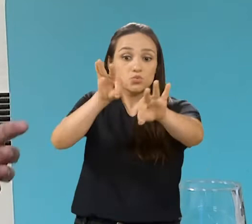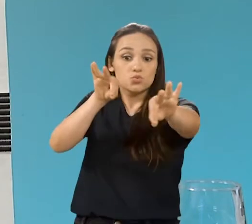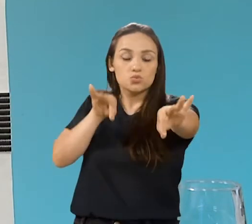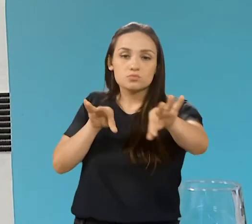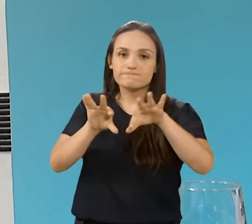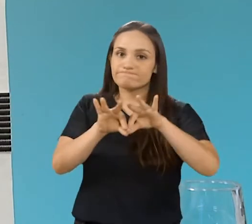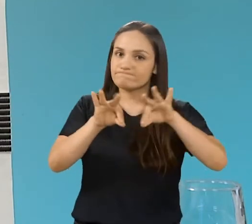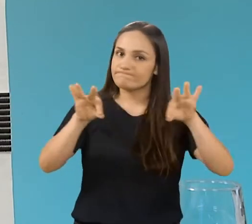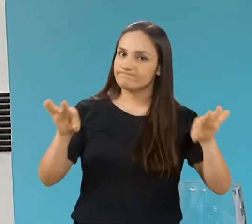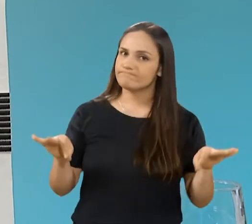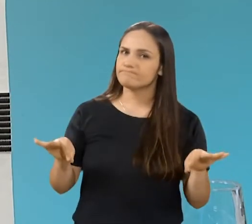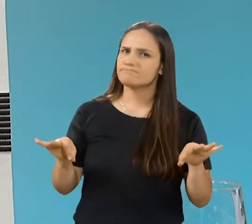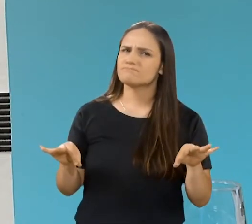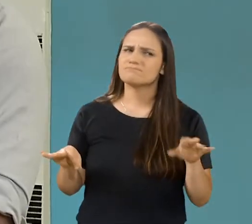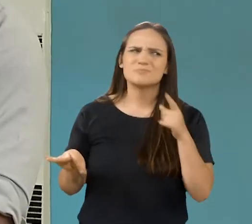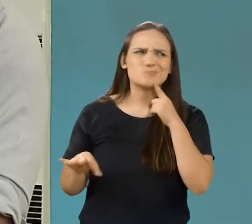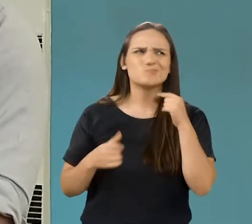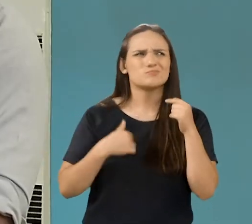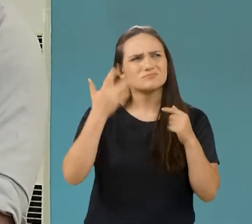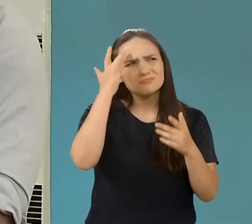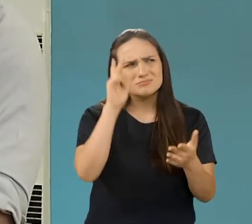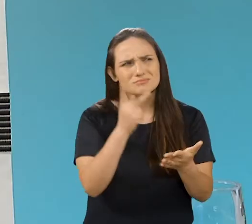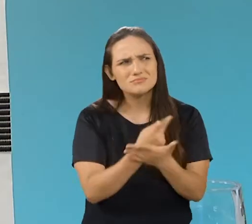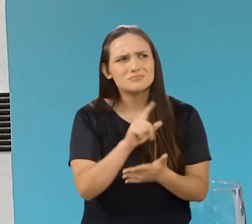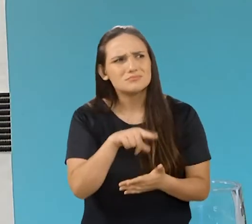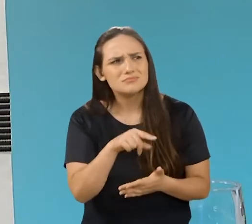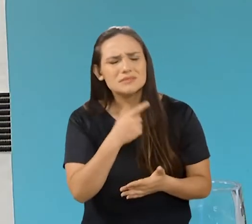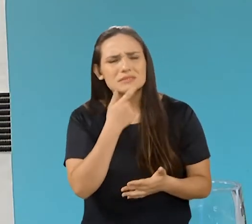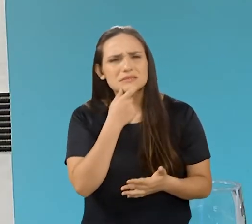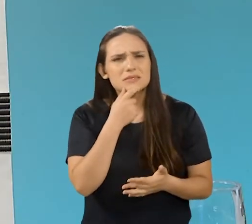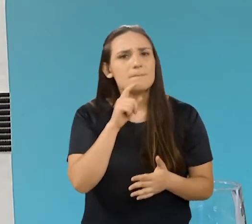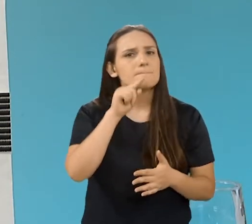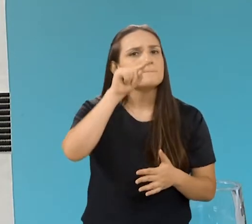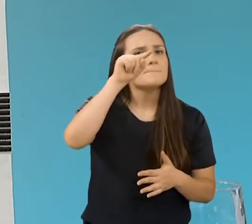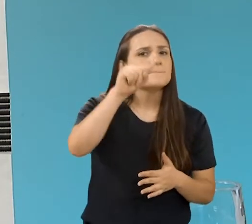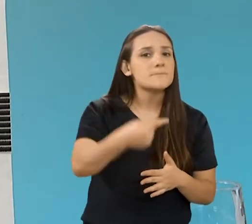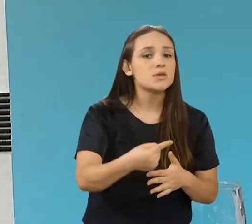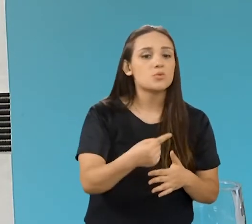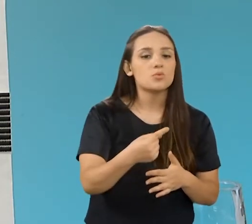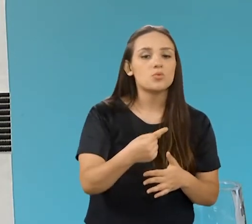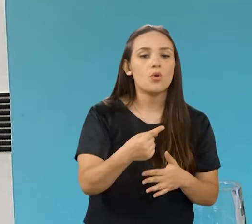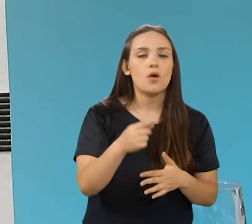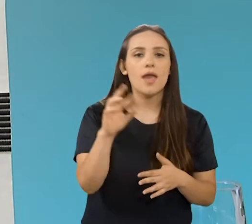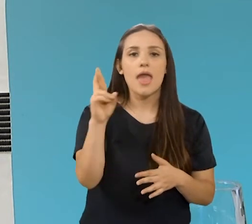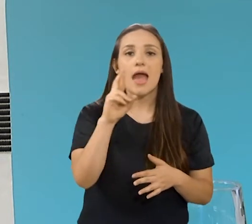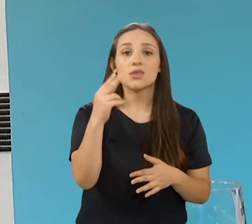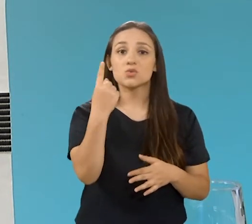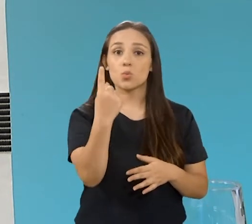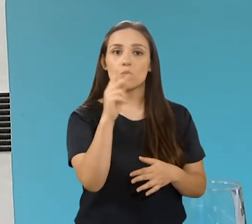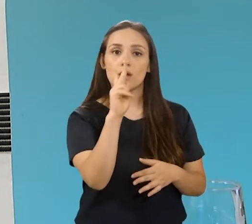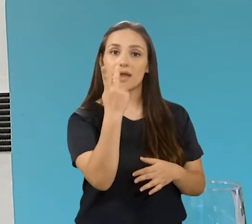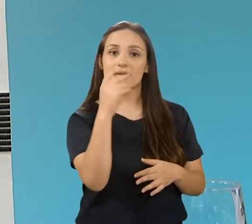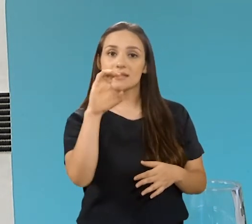mas geralmente, me corrija se eu estiver errado, André, em torno de R$1.000 por hectare. Então nós temos mais de